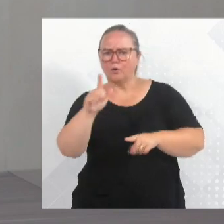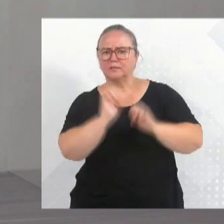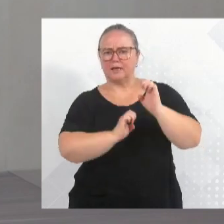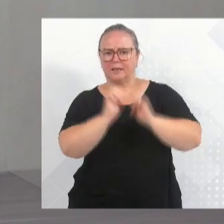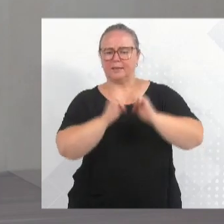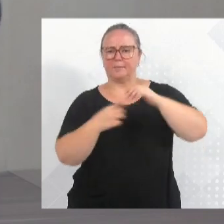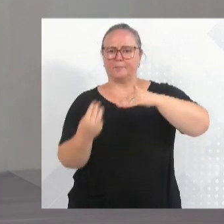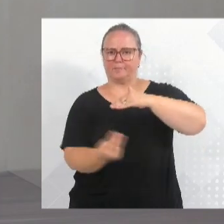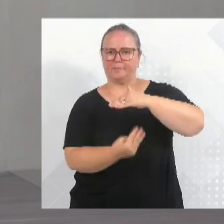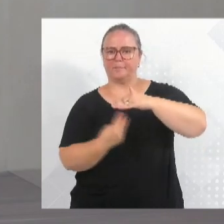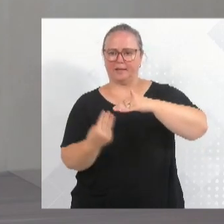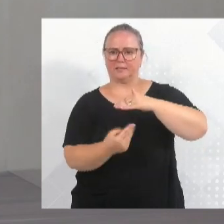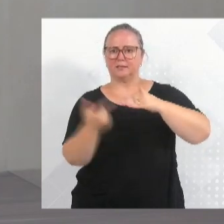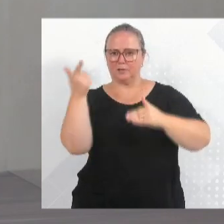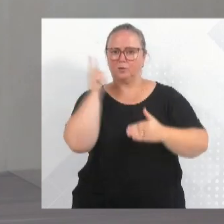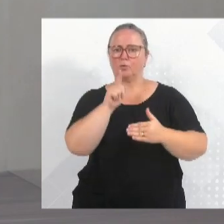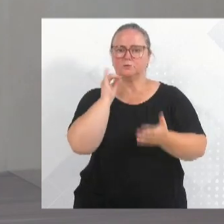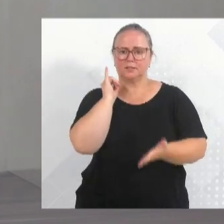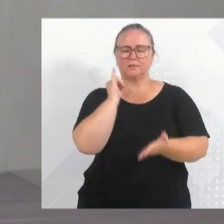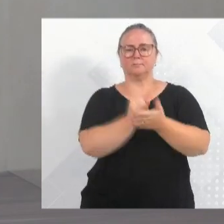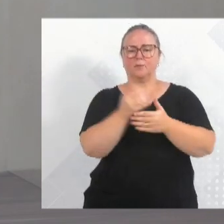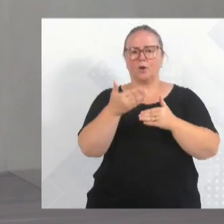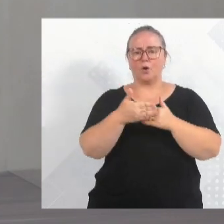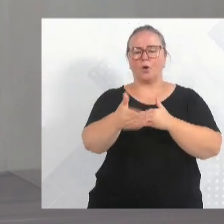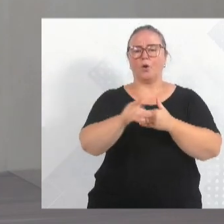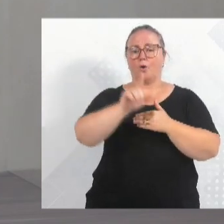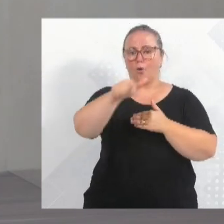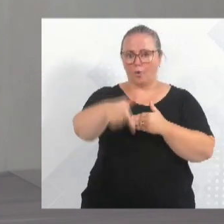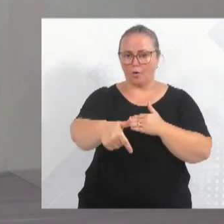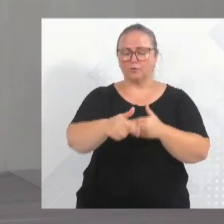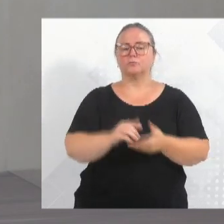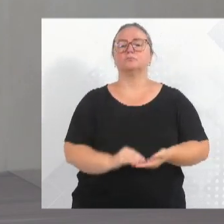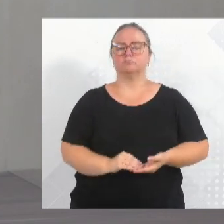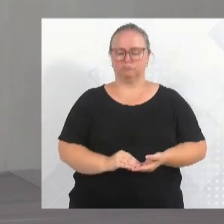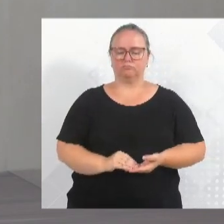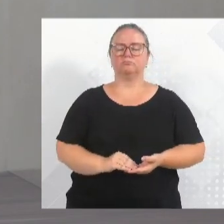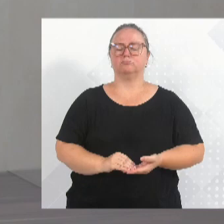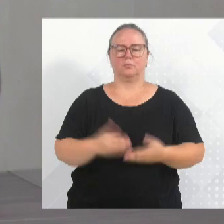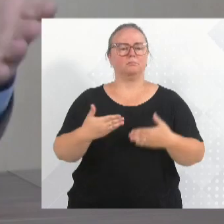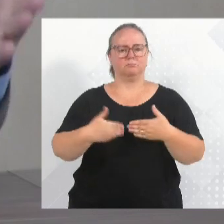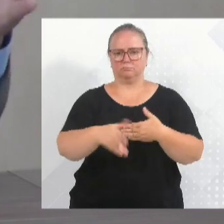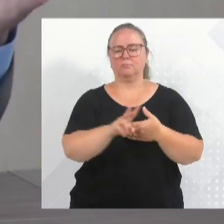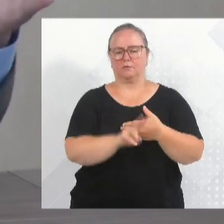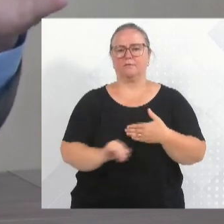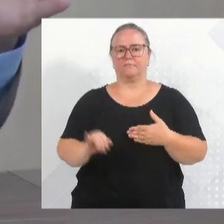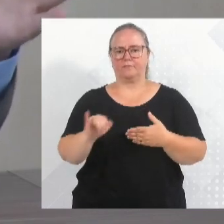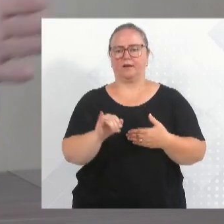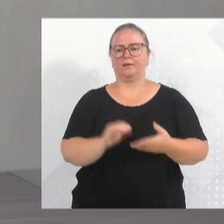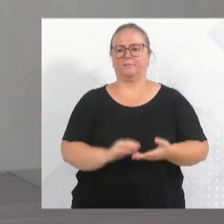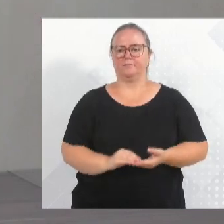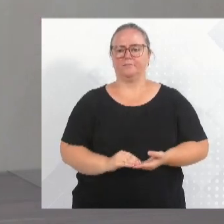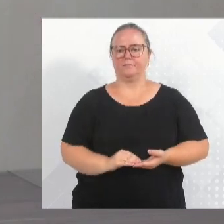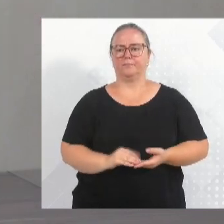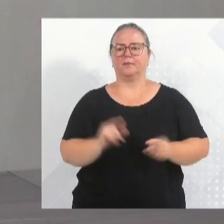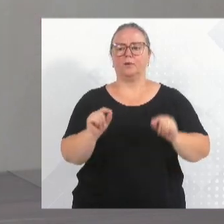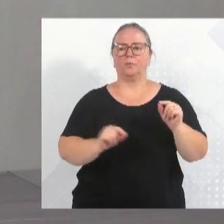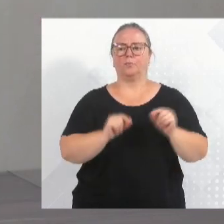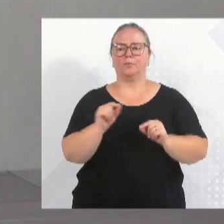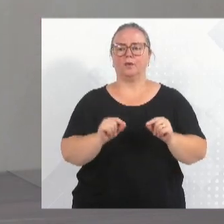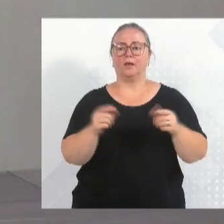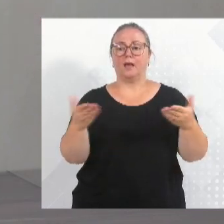terceirizada para implantar outra parte desses 17 quilômetros, nós estaremos fazendo. Então, esse é o que a gente vai